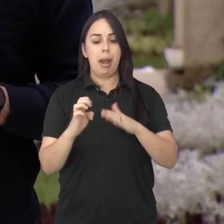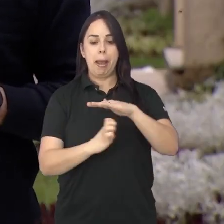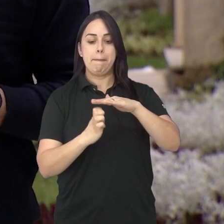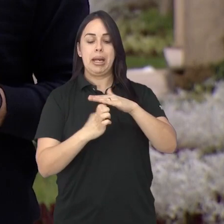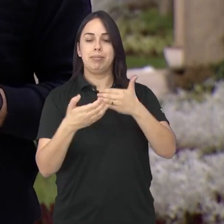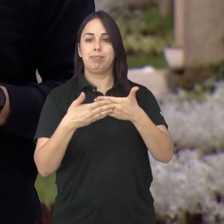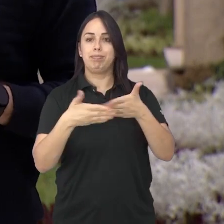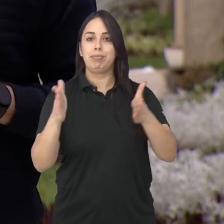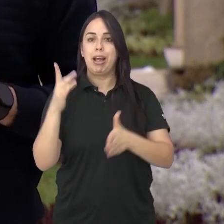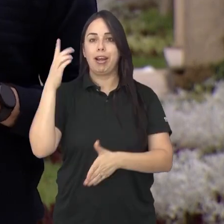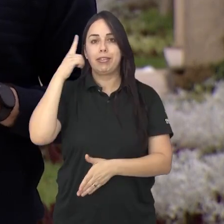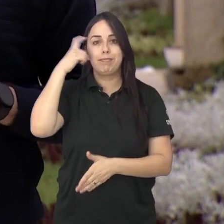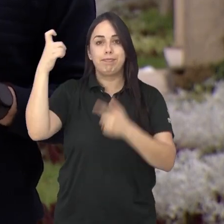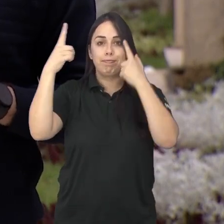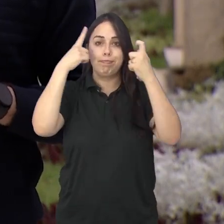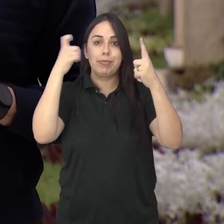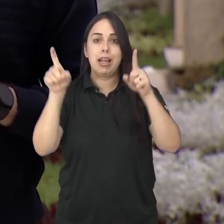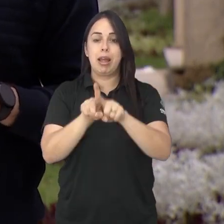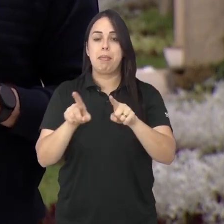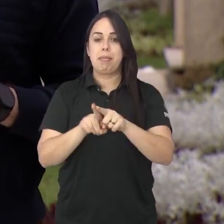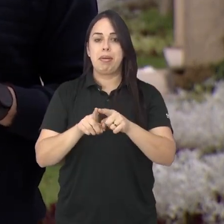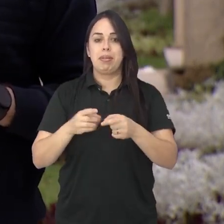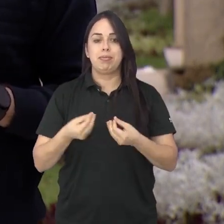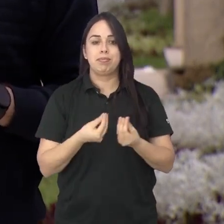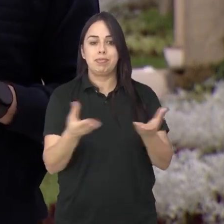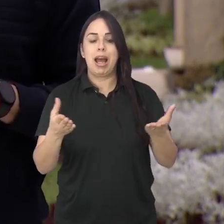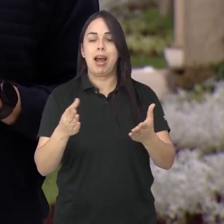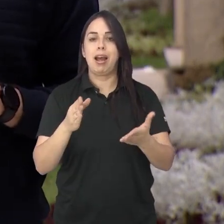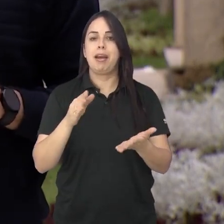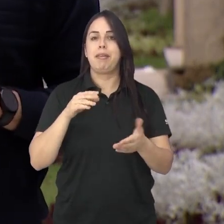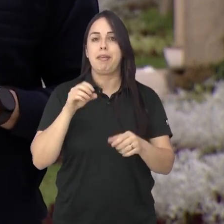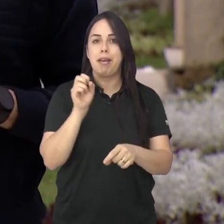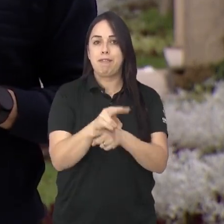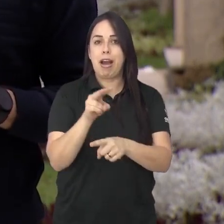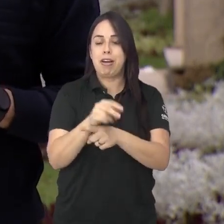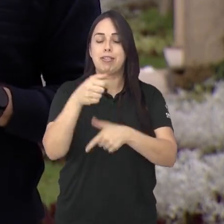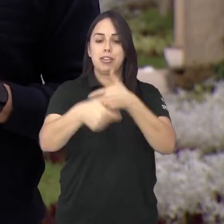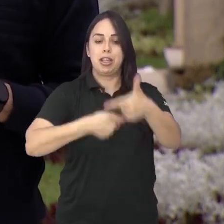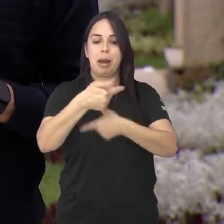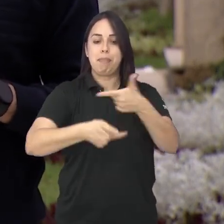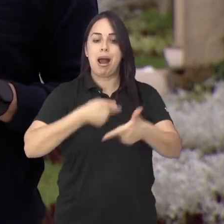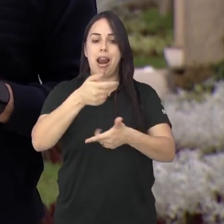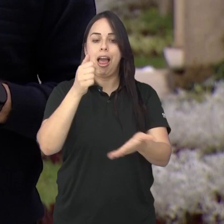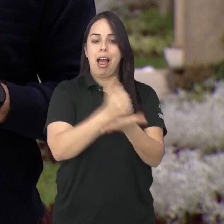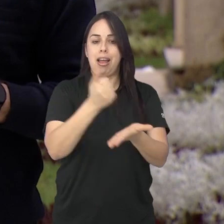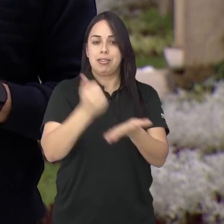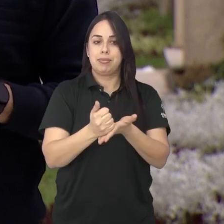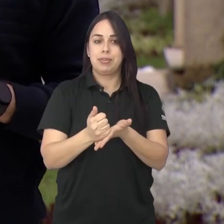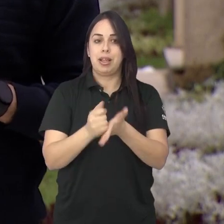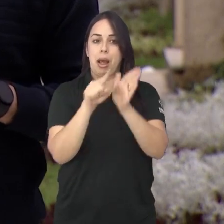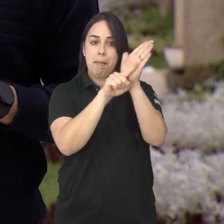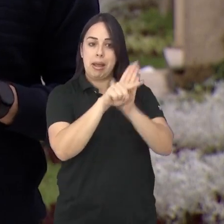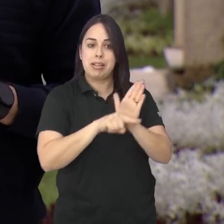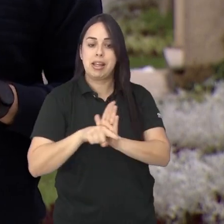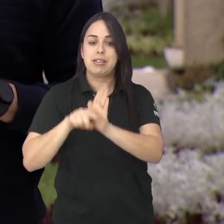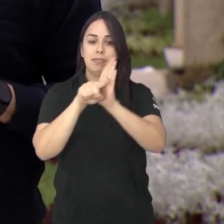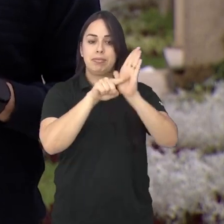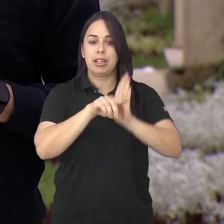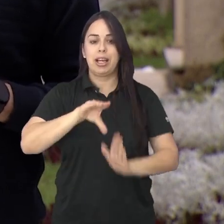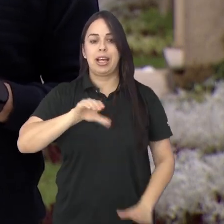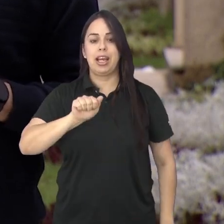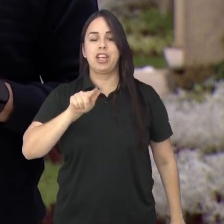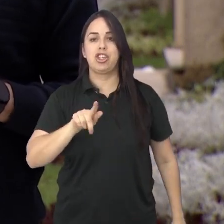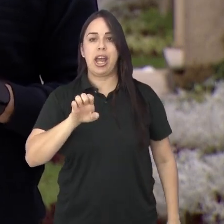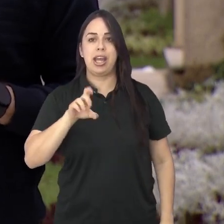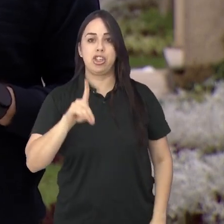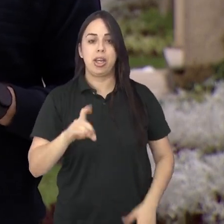de empresas também reflete na geração de empregos de carteira assinada. Segundo os últimos dados do CAGED, São José